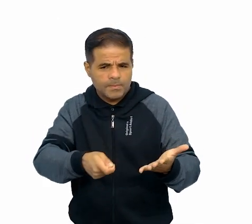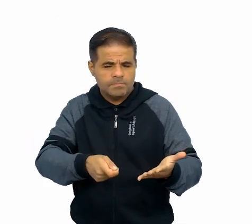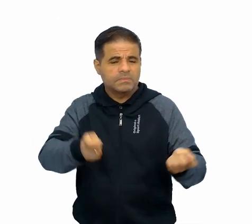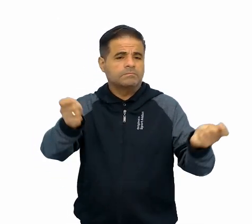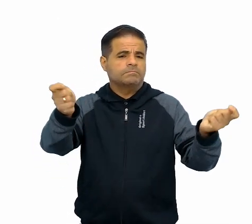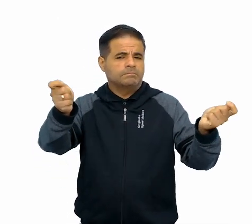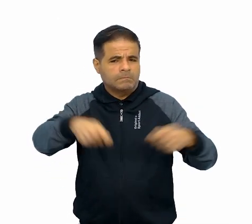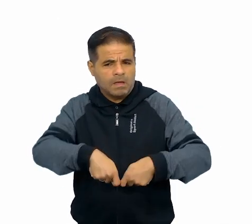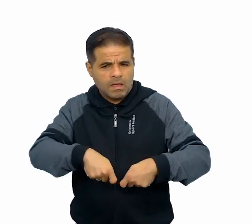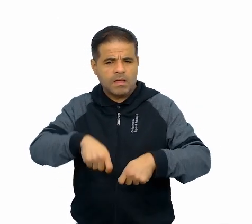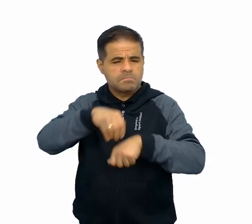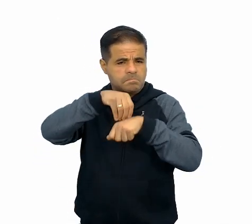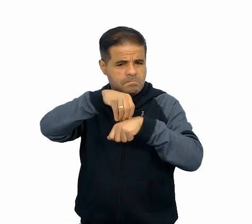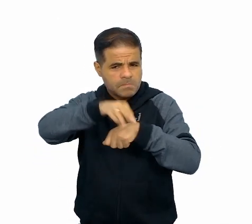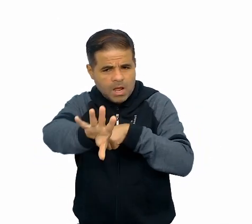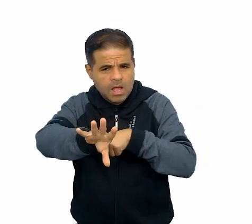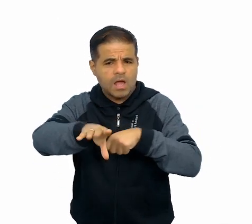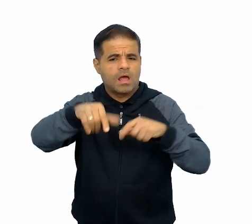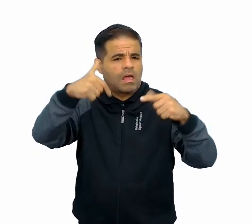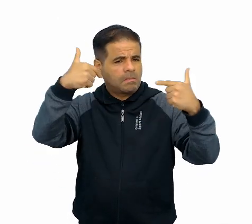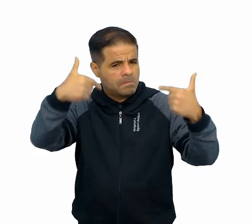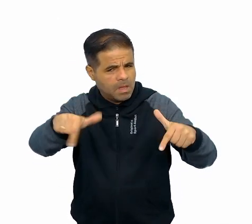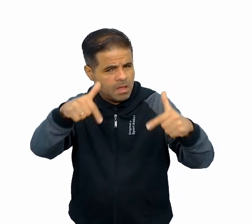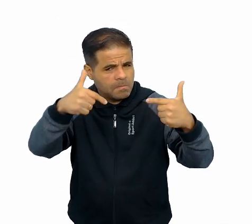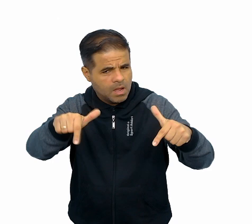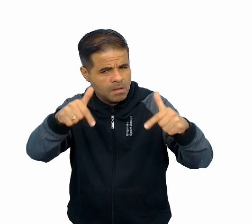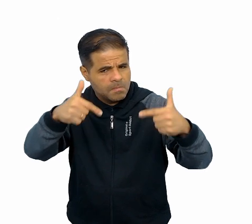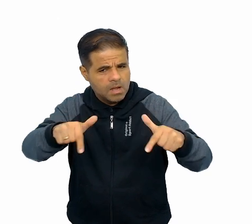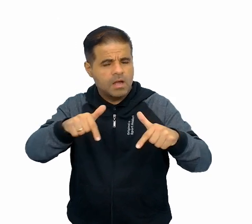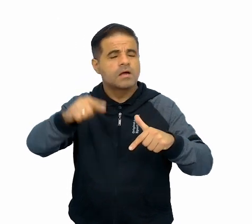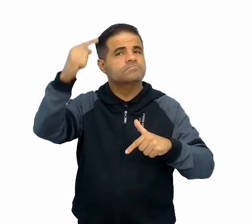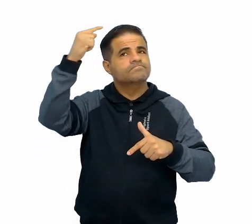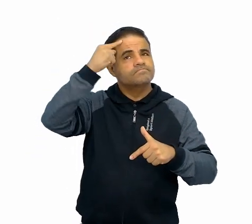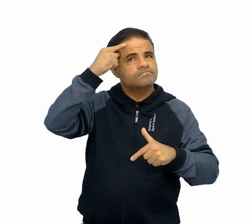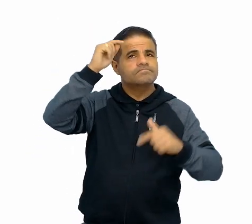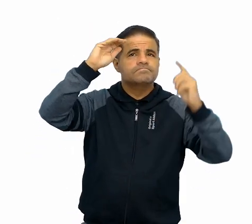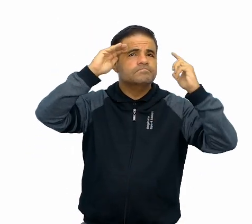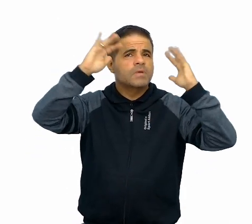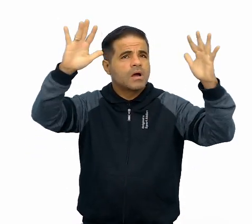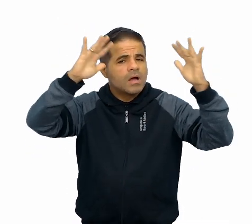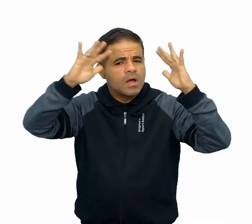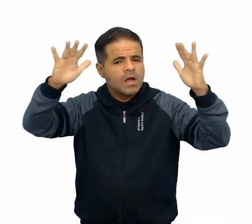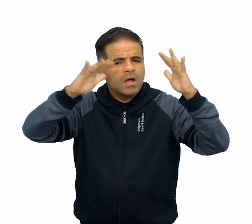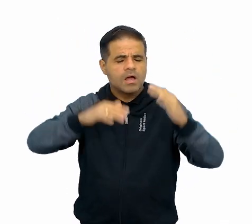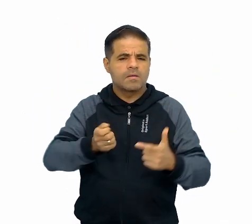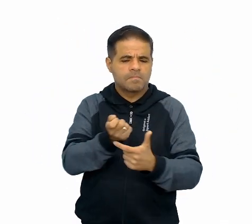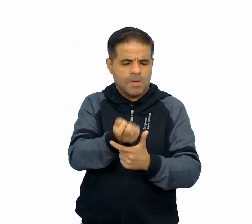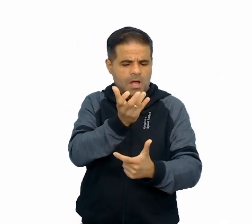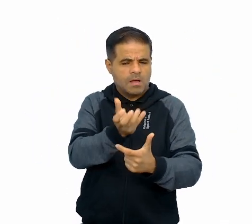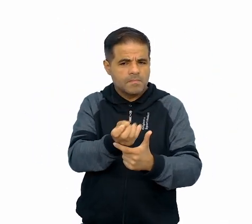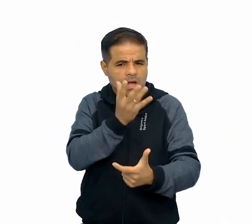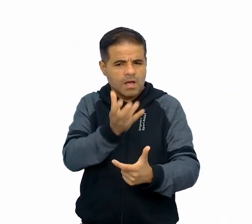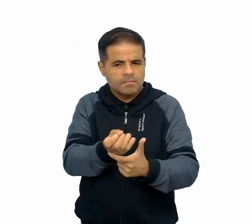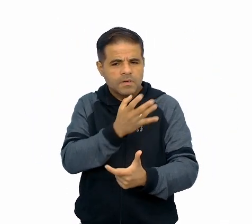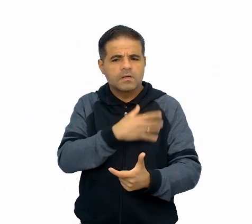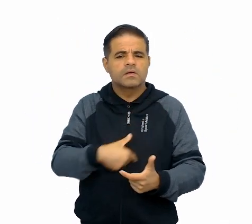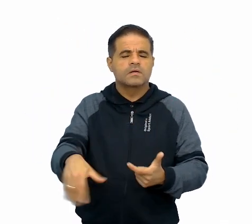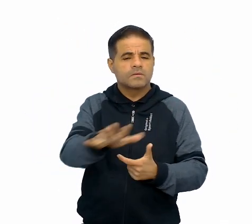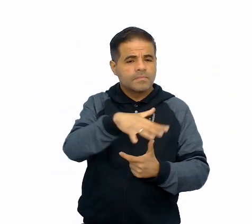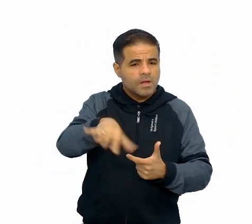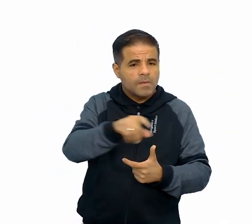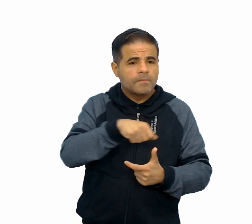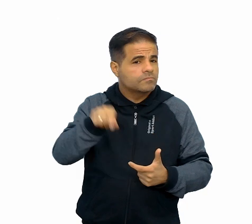podem ser trabalhados aí, pensando nos estudantes que já escrevem alfabeticamente e para os que